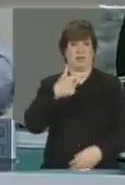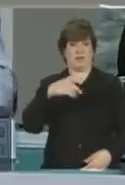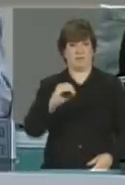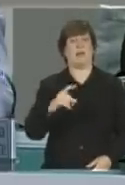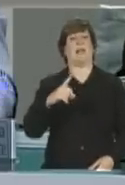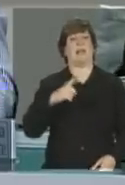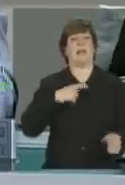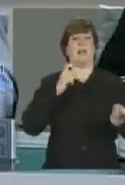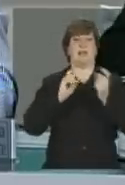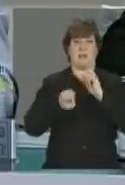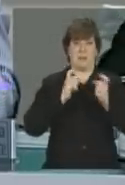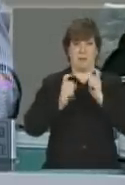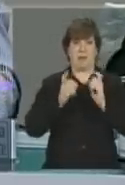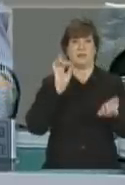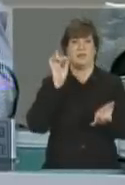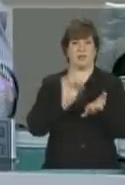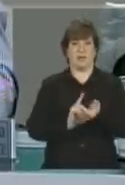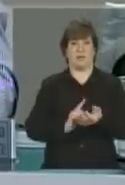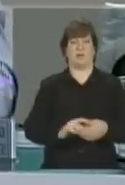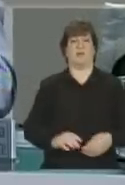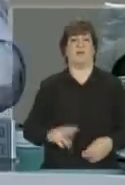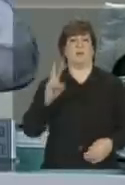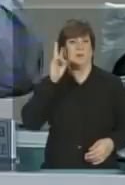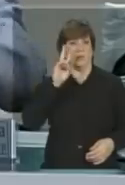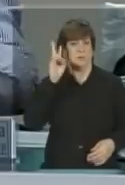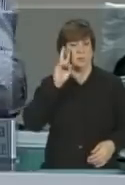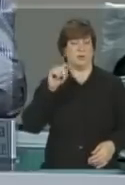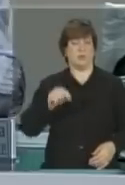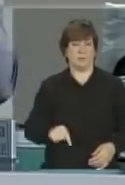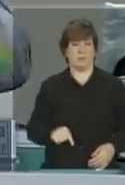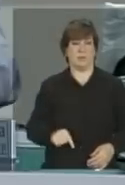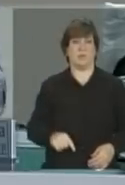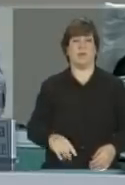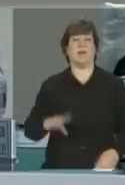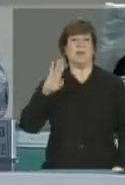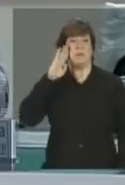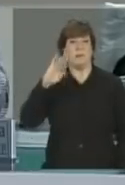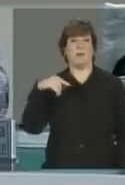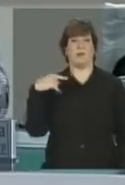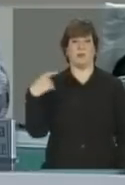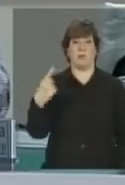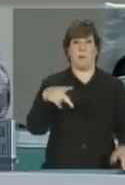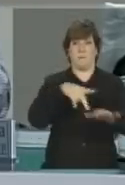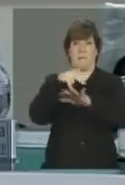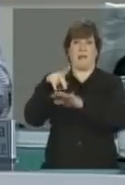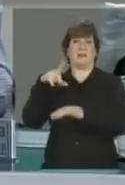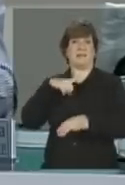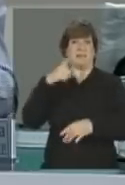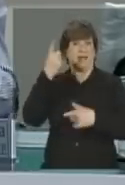robusto, sobre green growth. Tá? As pessoas, particularmente, os países estão em crise econômica.